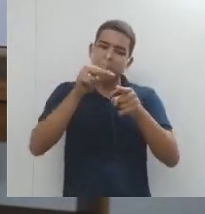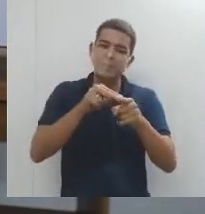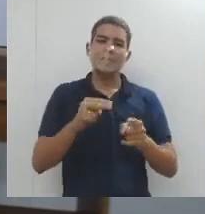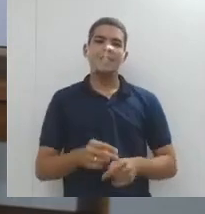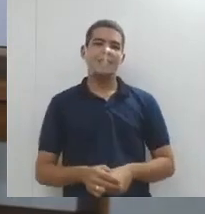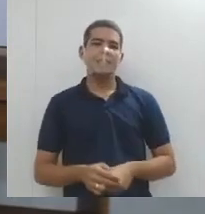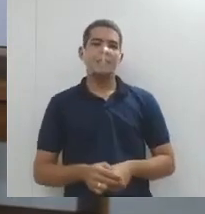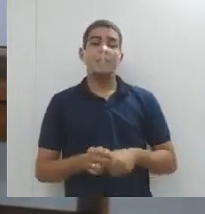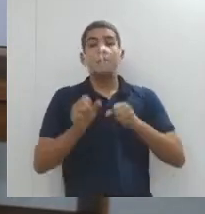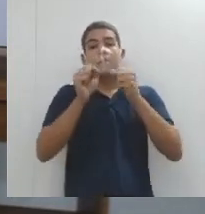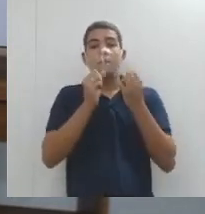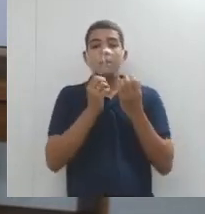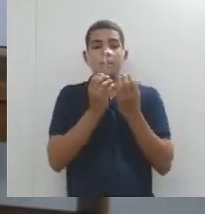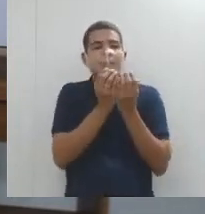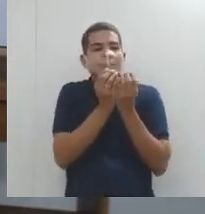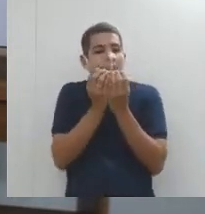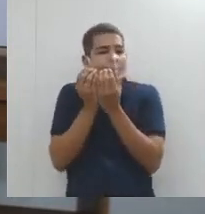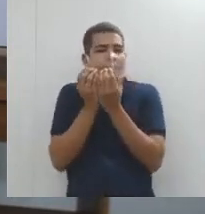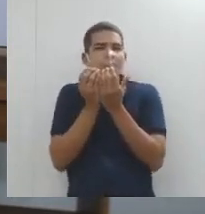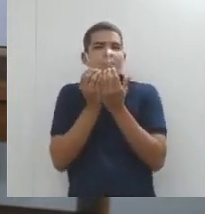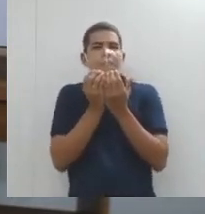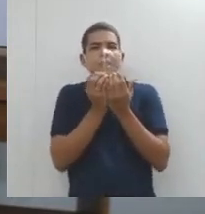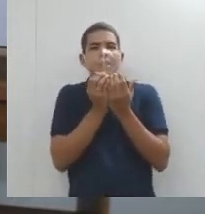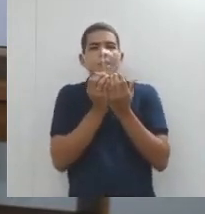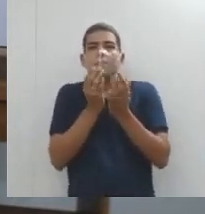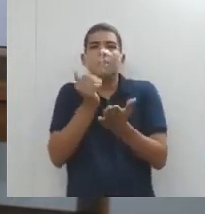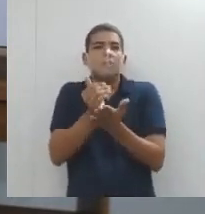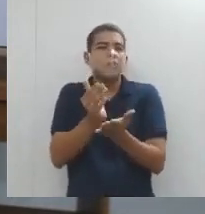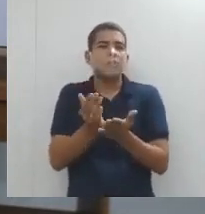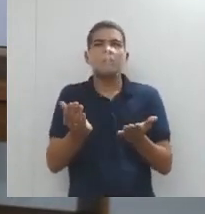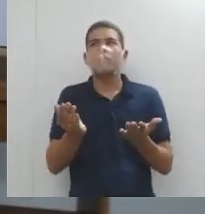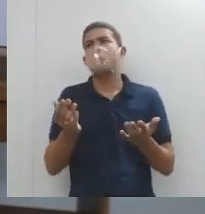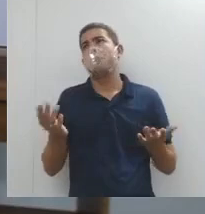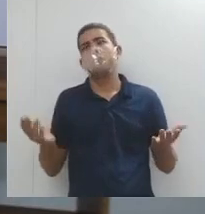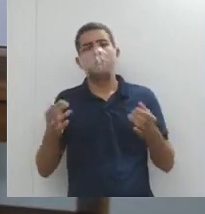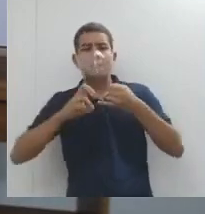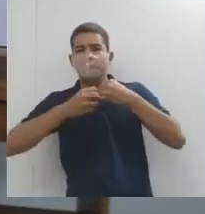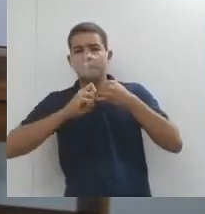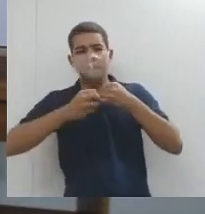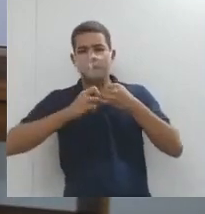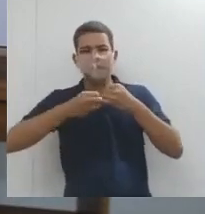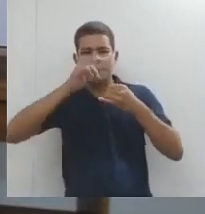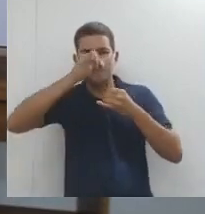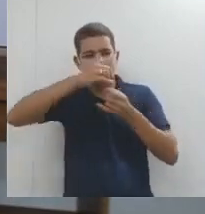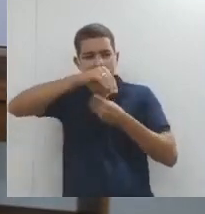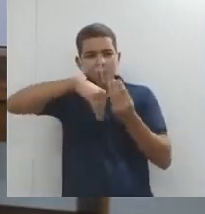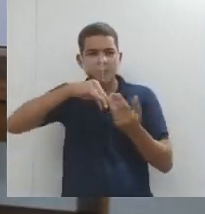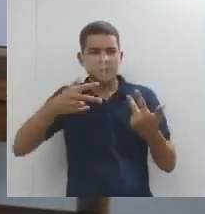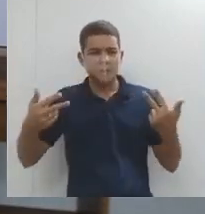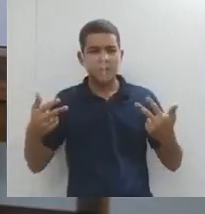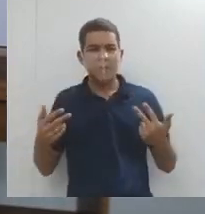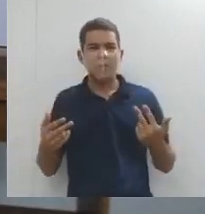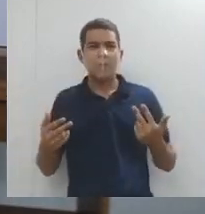comer cachorro-quente, ela poderia comer bolo, ela poderia comer feijoada, tá certo? Mas